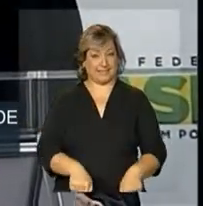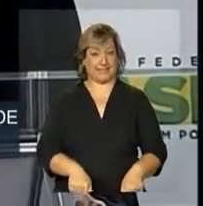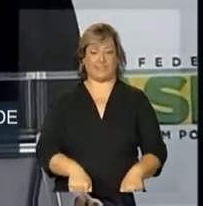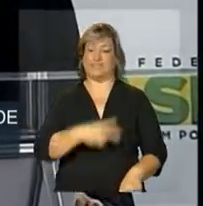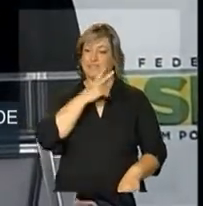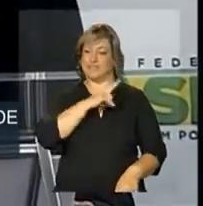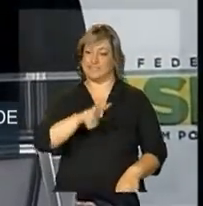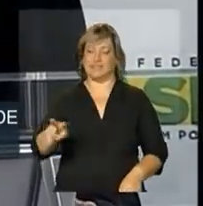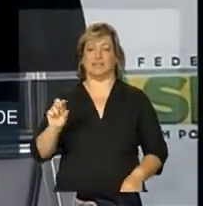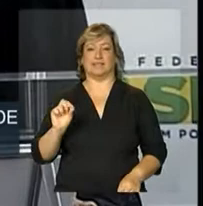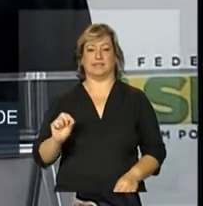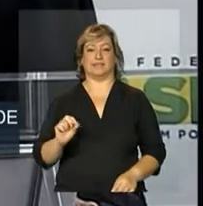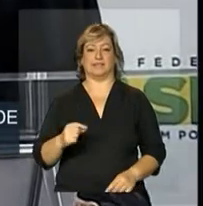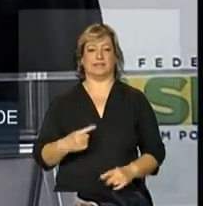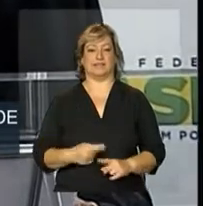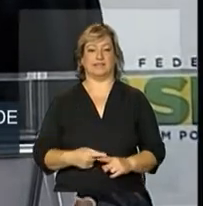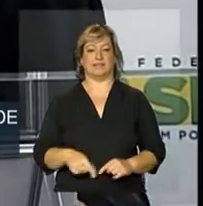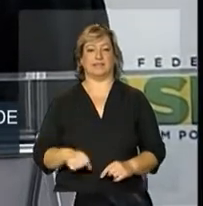Agradeço